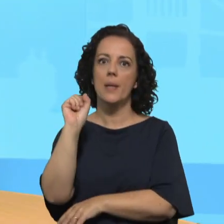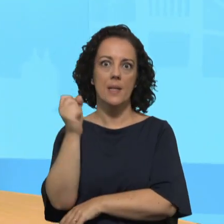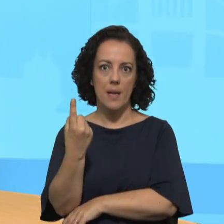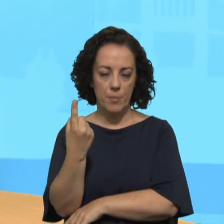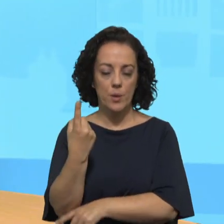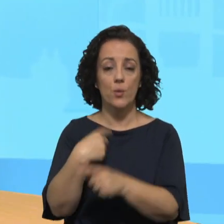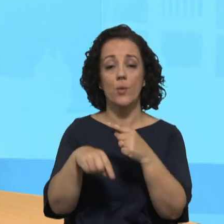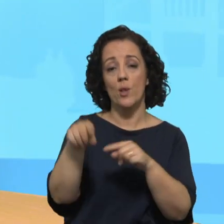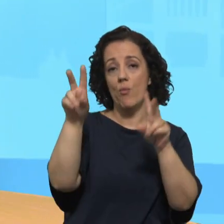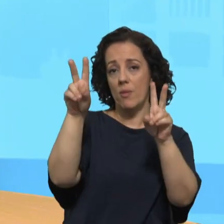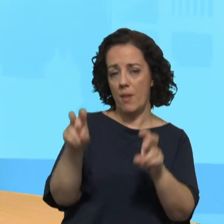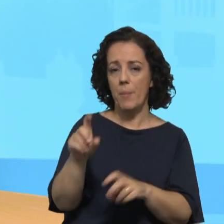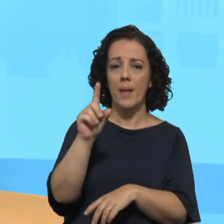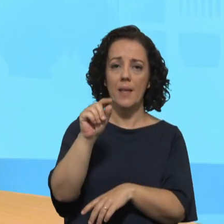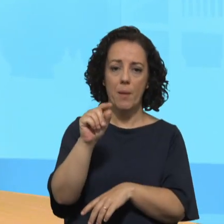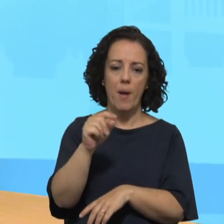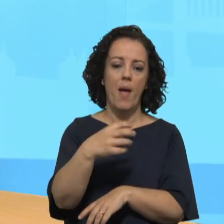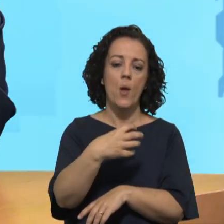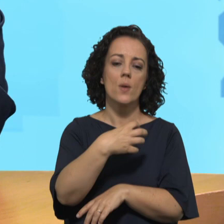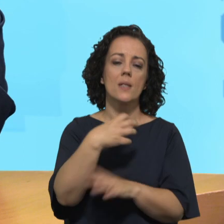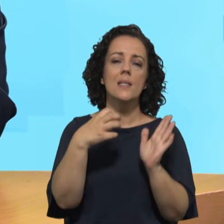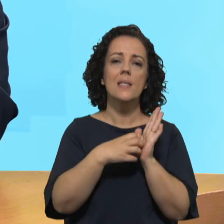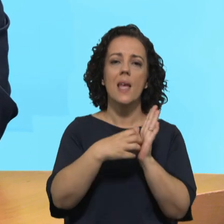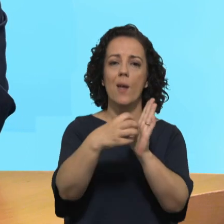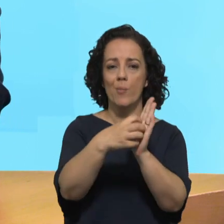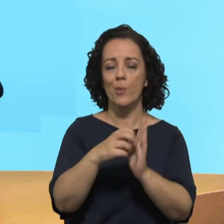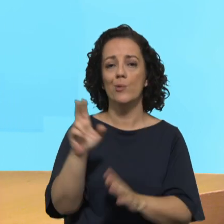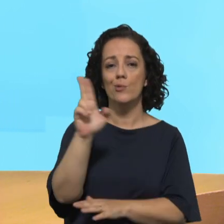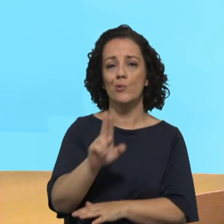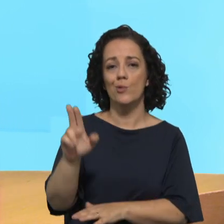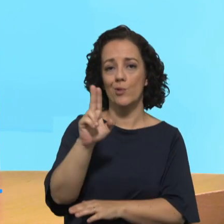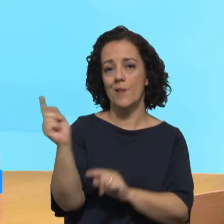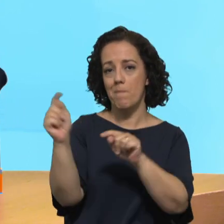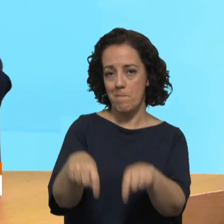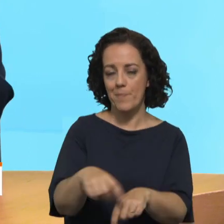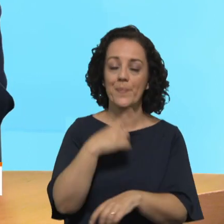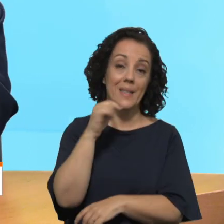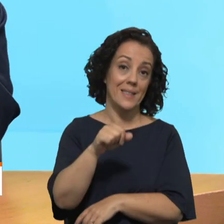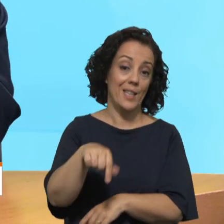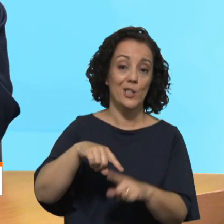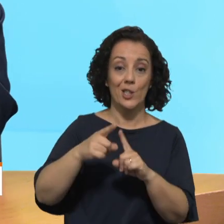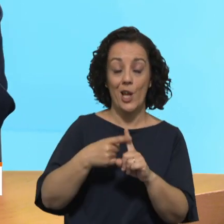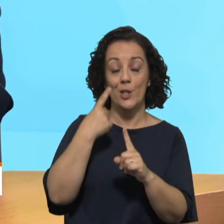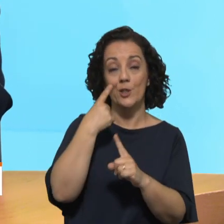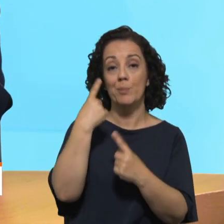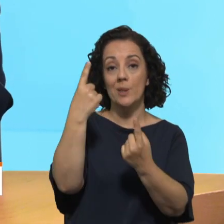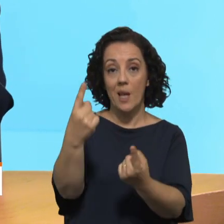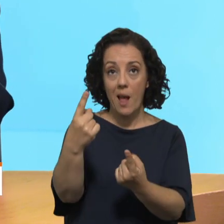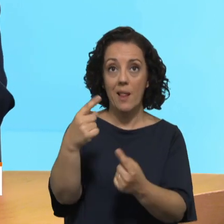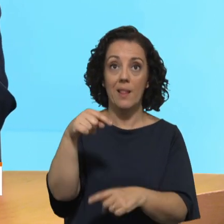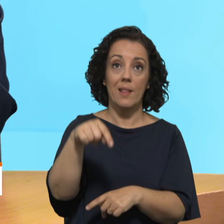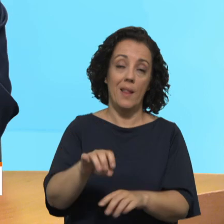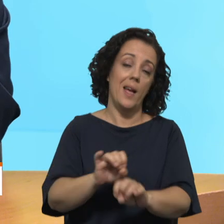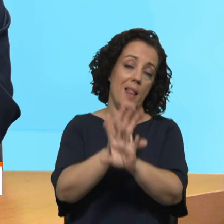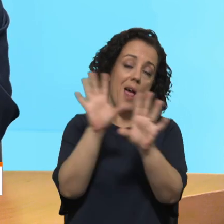com a presença dos símbolos da Jornada Mundial da Juventude. É verdade, temos esse particular este ano, porque, como é óbvio,